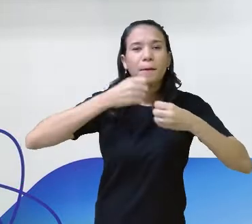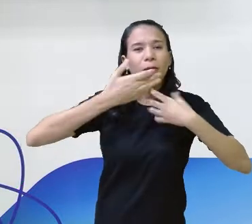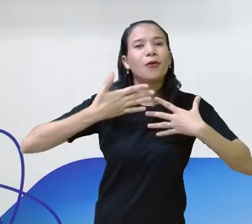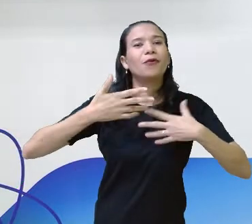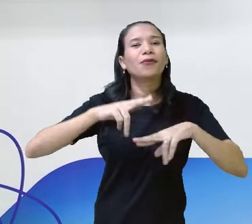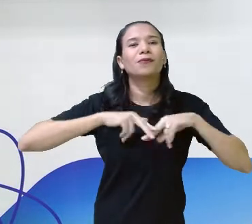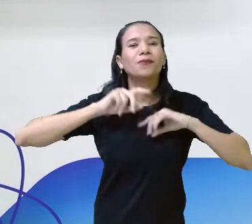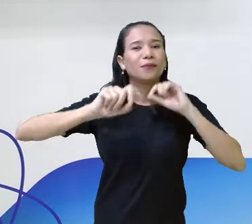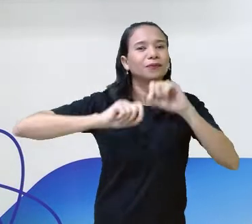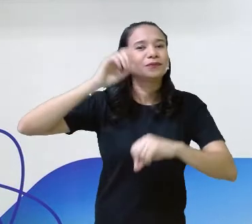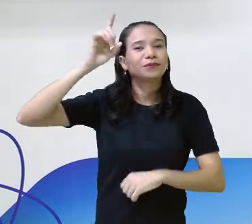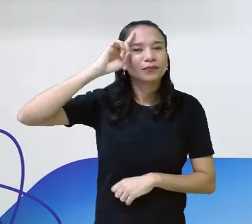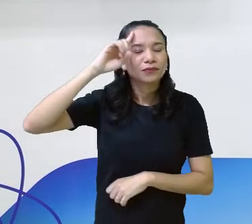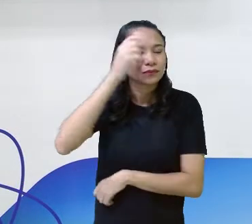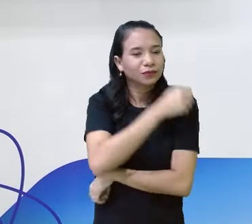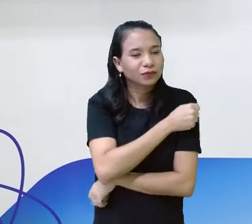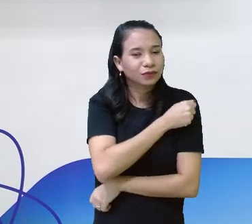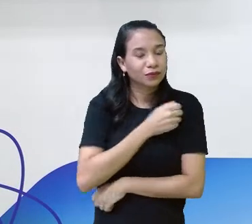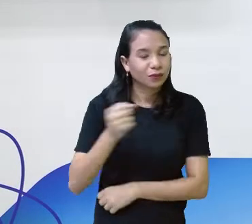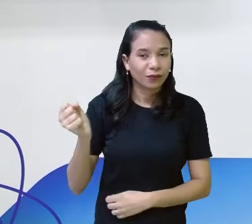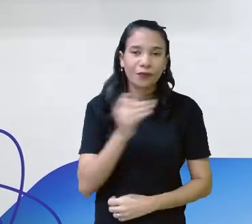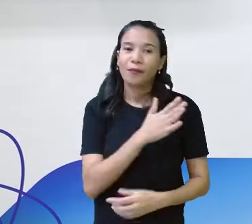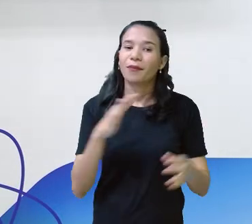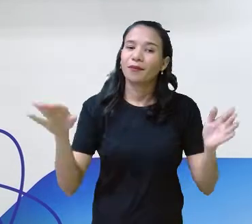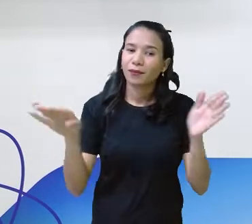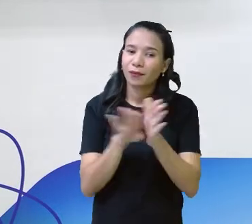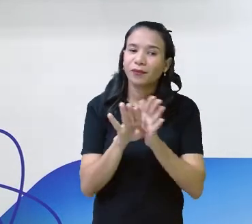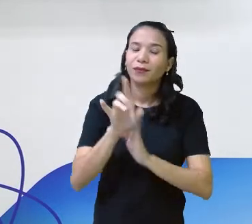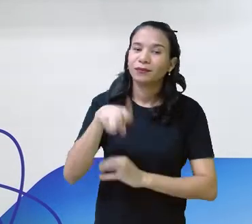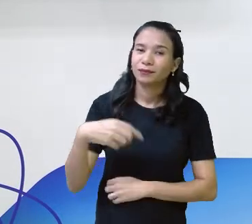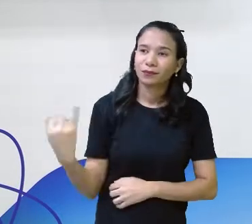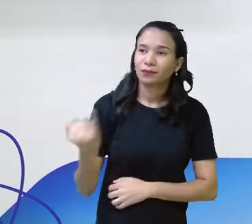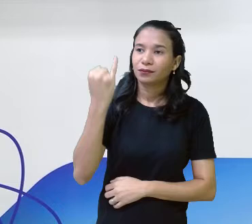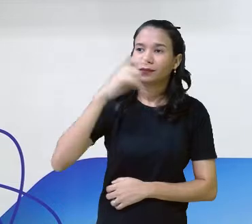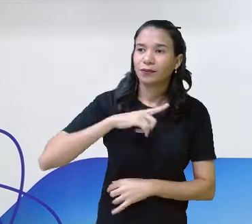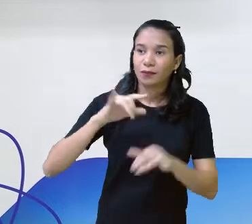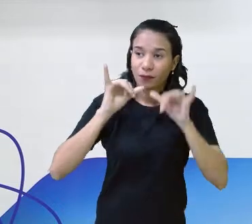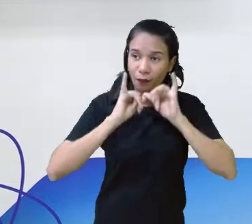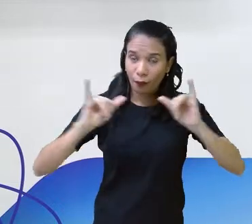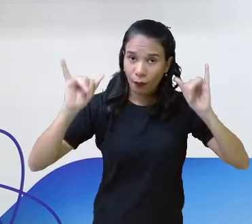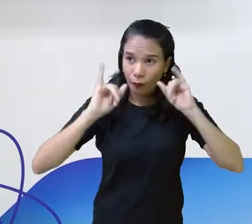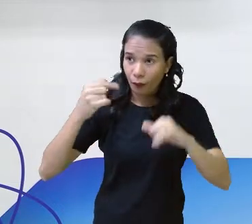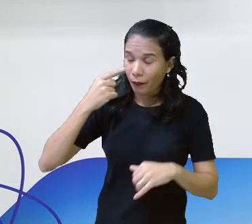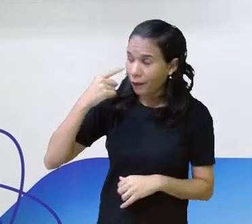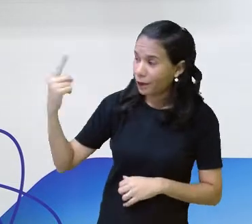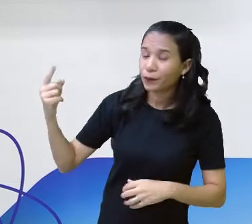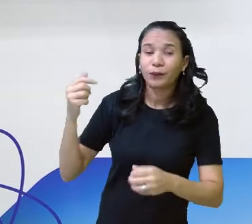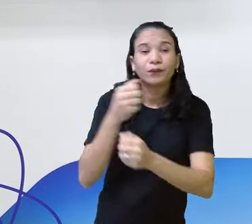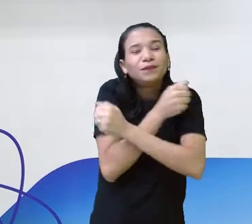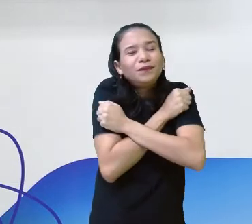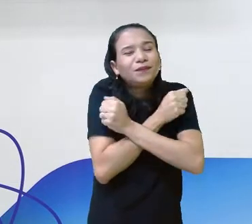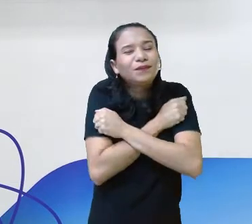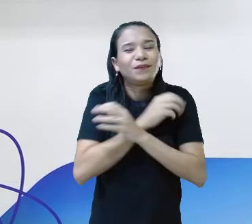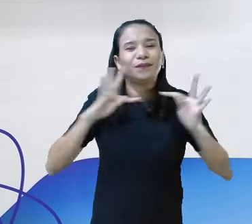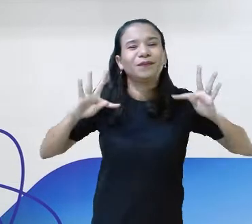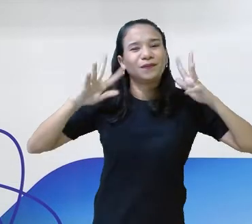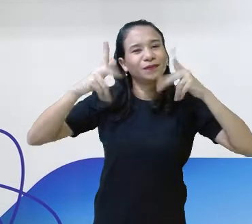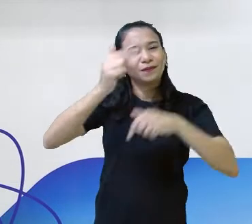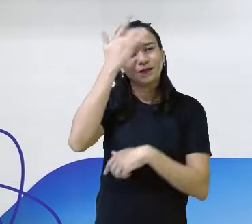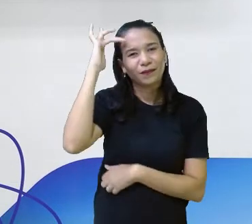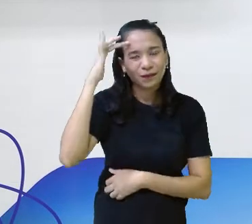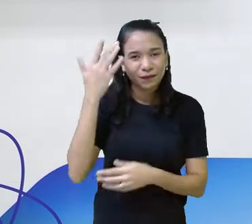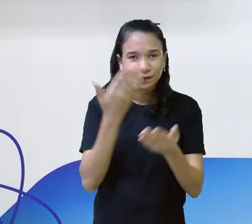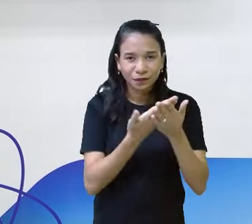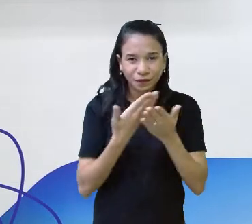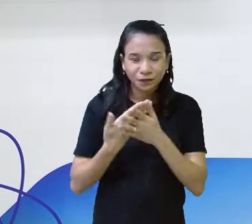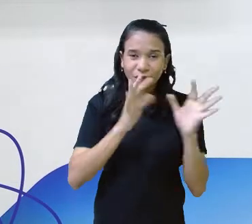todos os dias tem estudante novo chegando e é muito importante que eles tenham essas informações. Quero mandar um abraço a todos que estão assistindo a aula